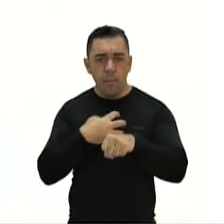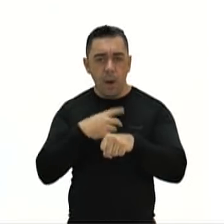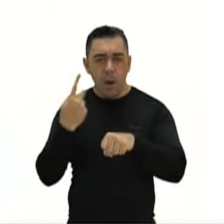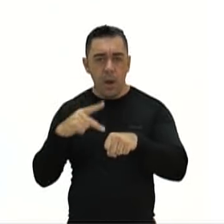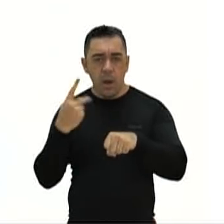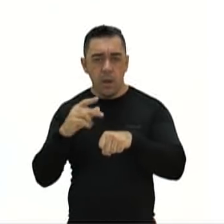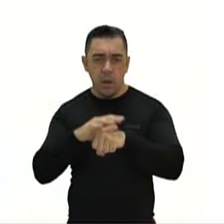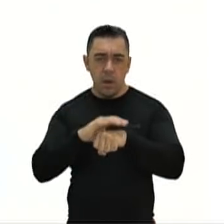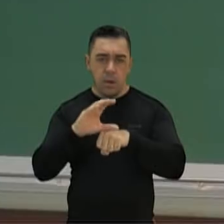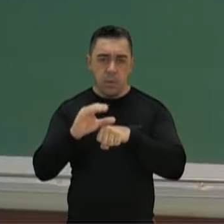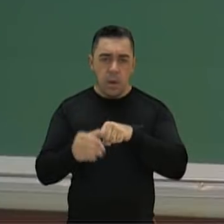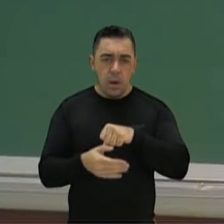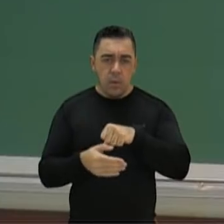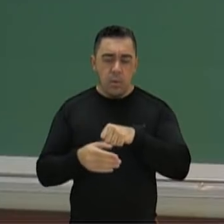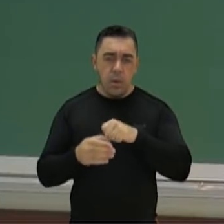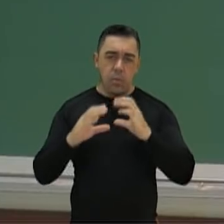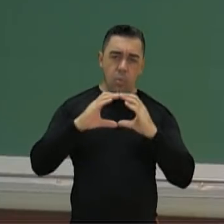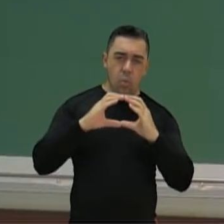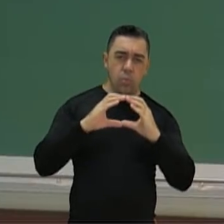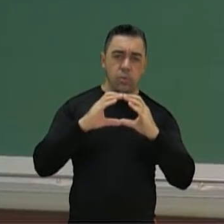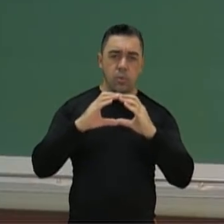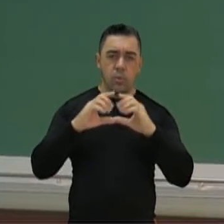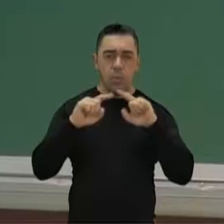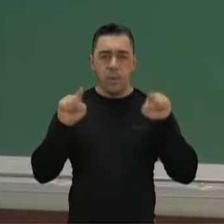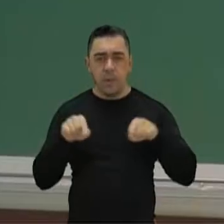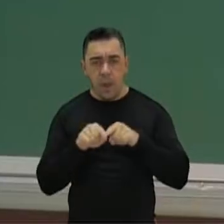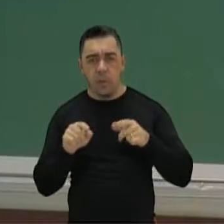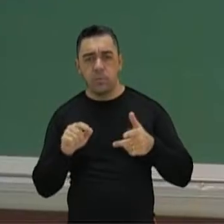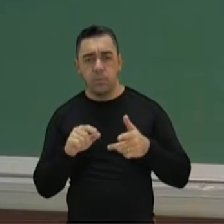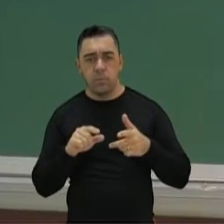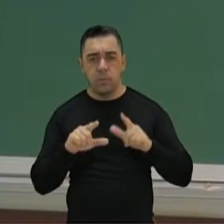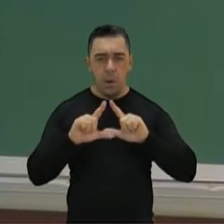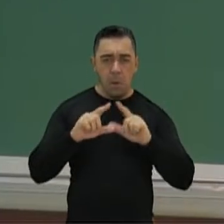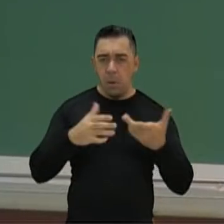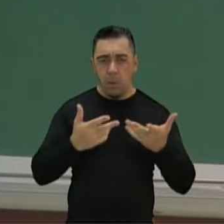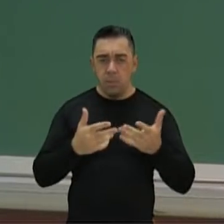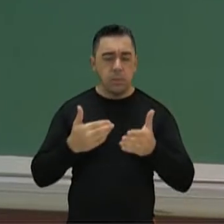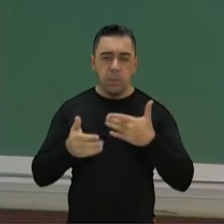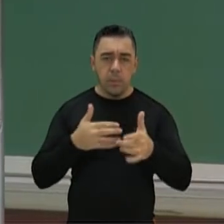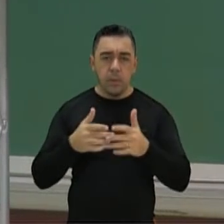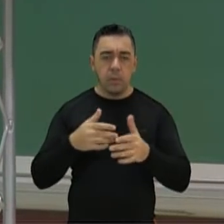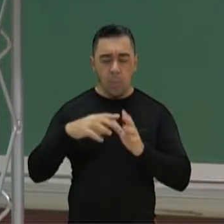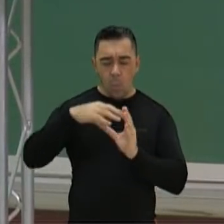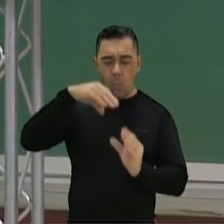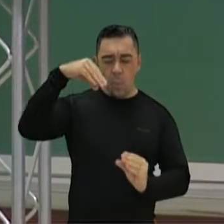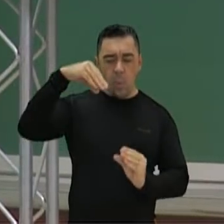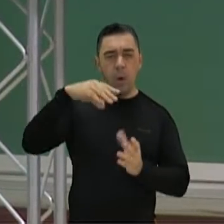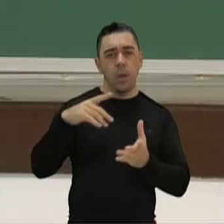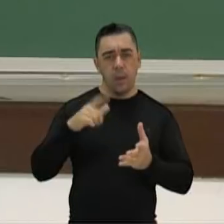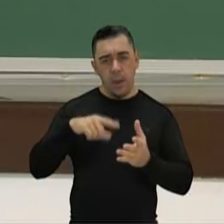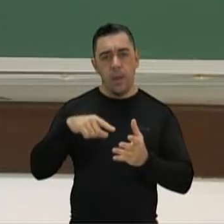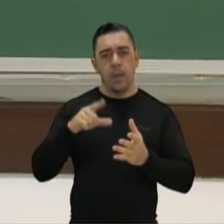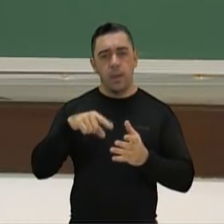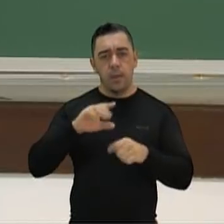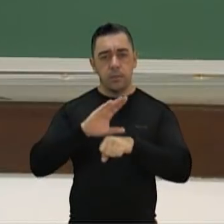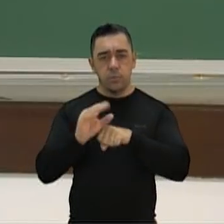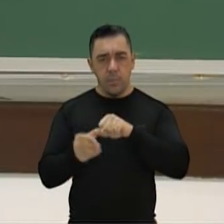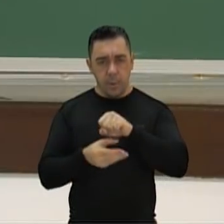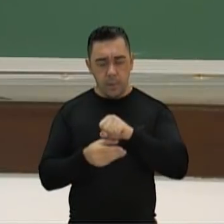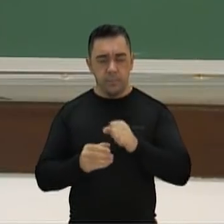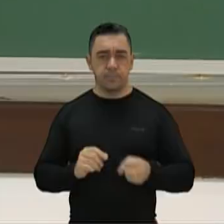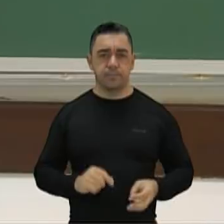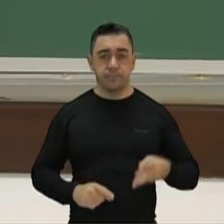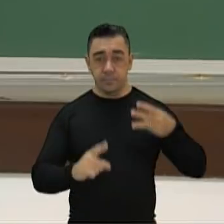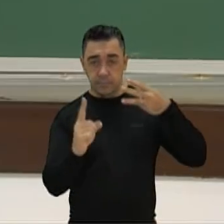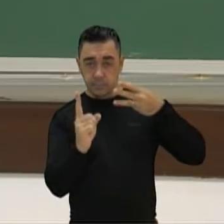e conseguir realizar suas funções no nosso corpo. Muito bem. A terceira estrutura que